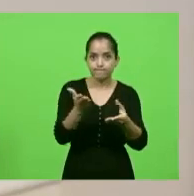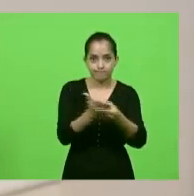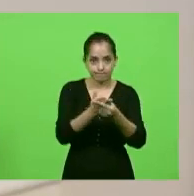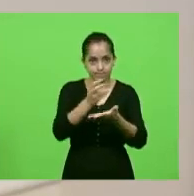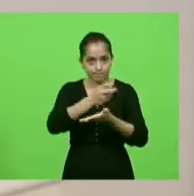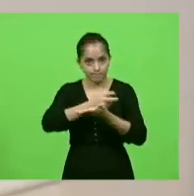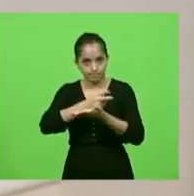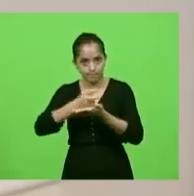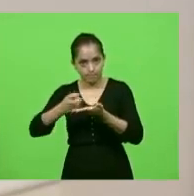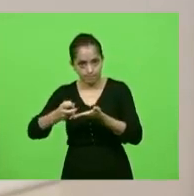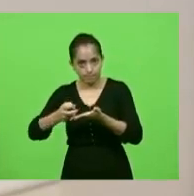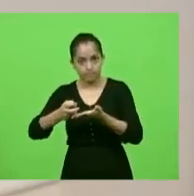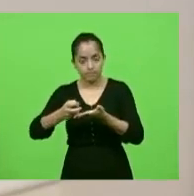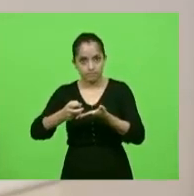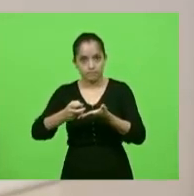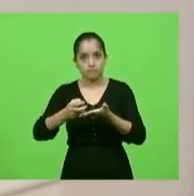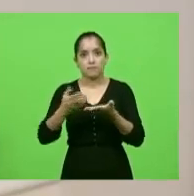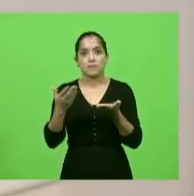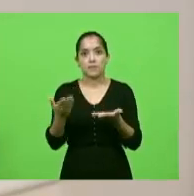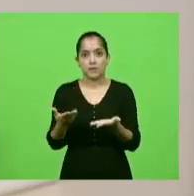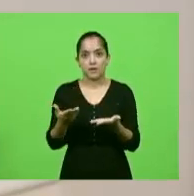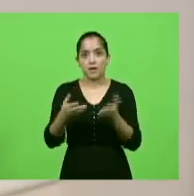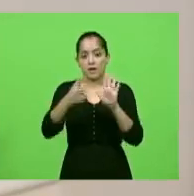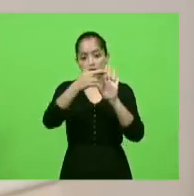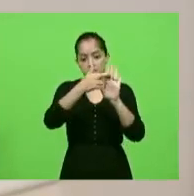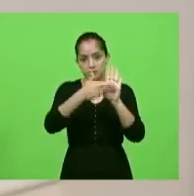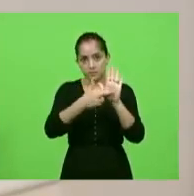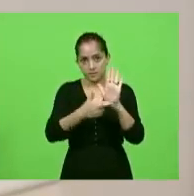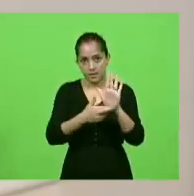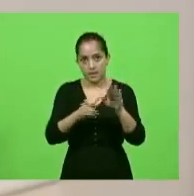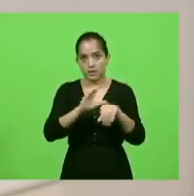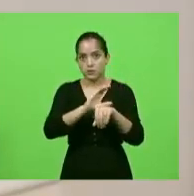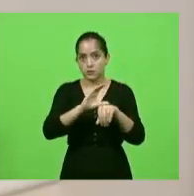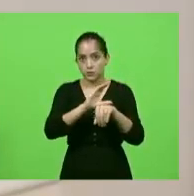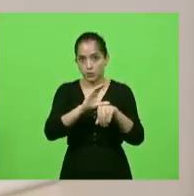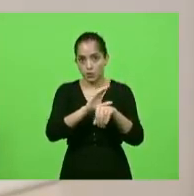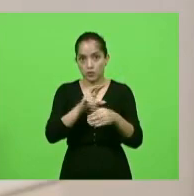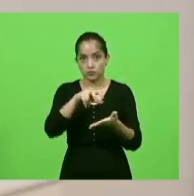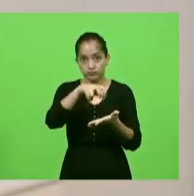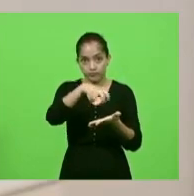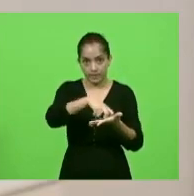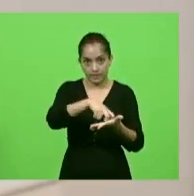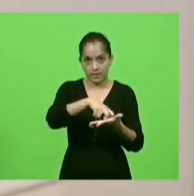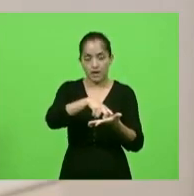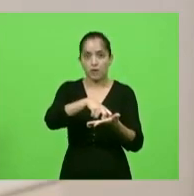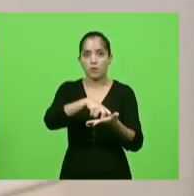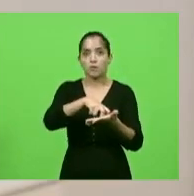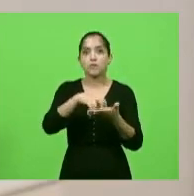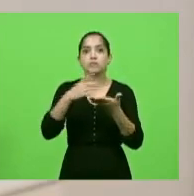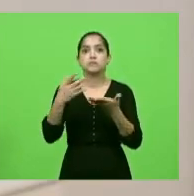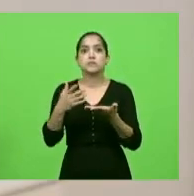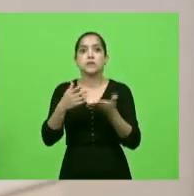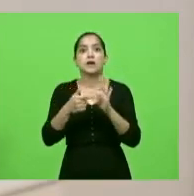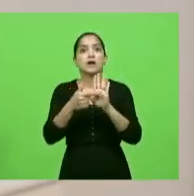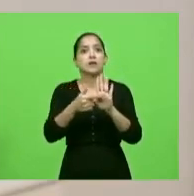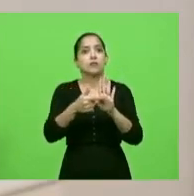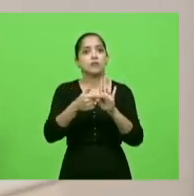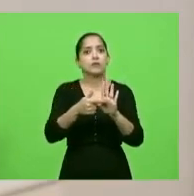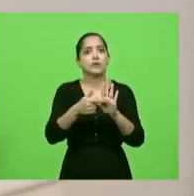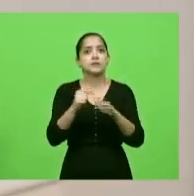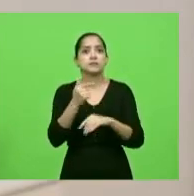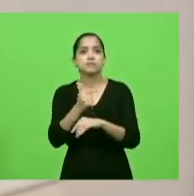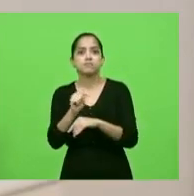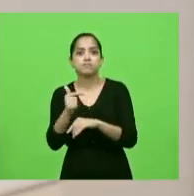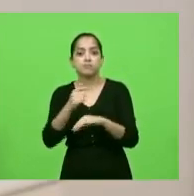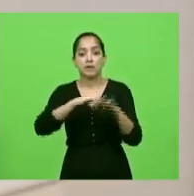de forma subsidiária as regras do Código de Processo Penal, objetivando ressaltar a ausência de correlação entre